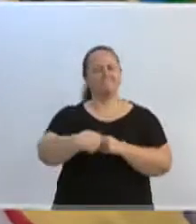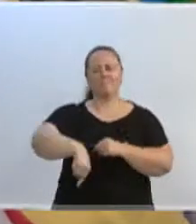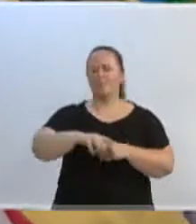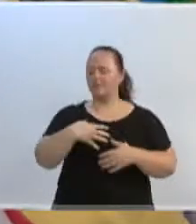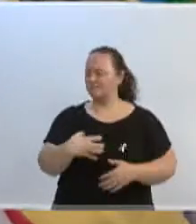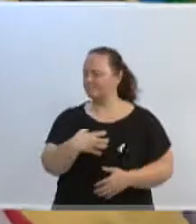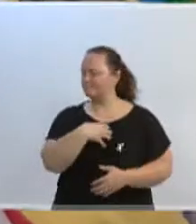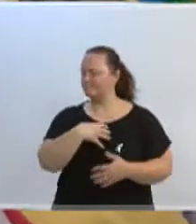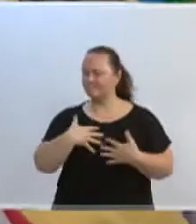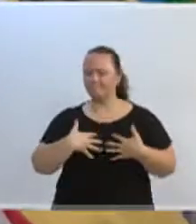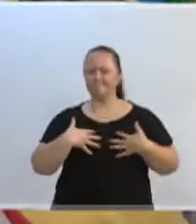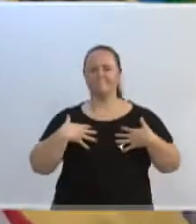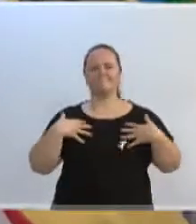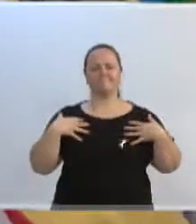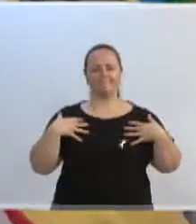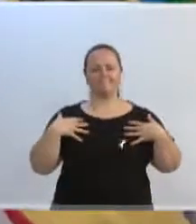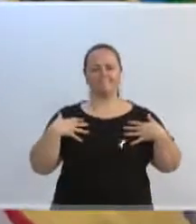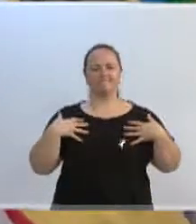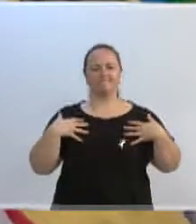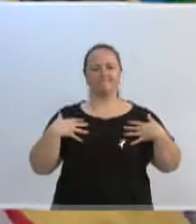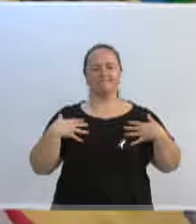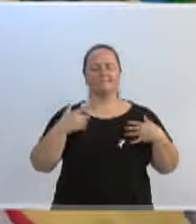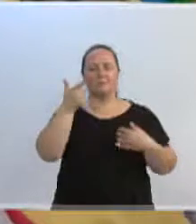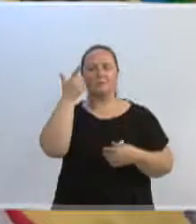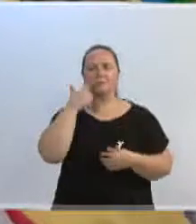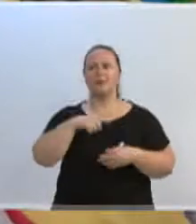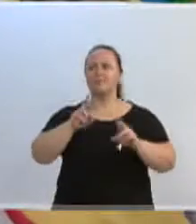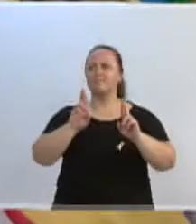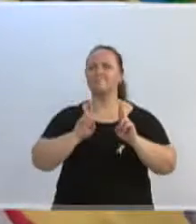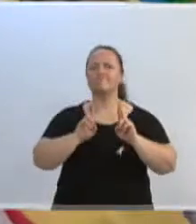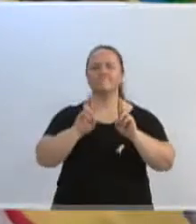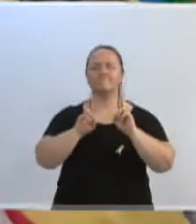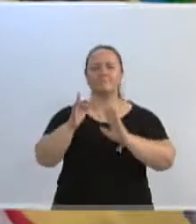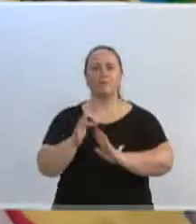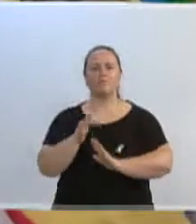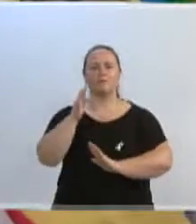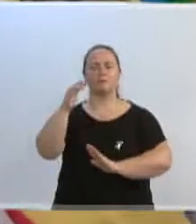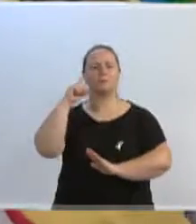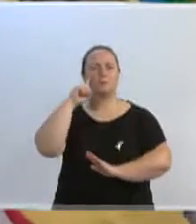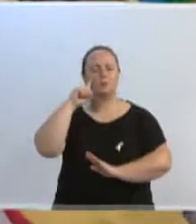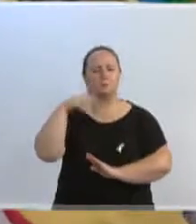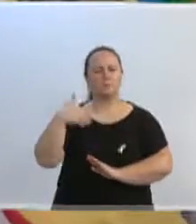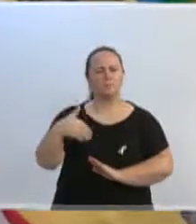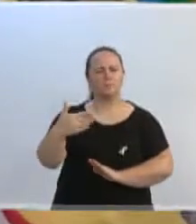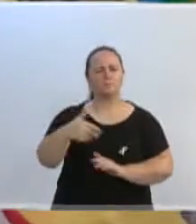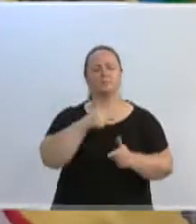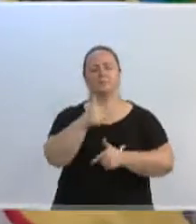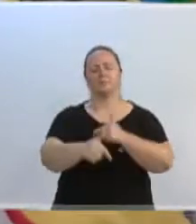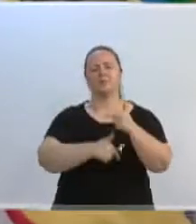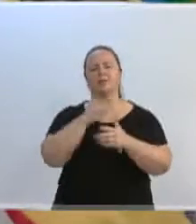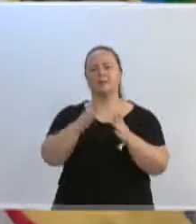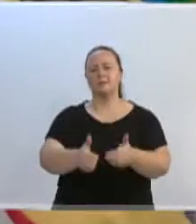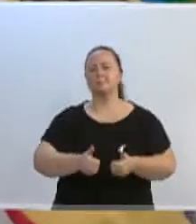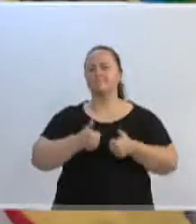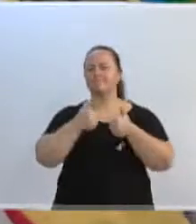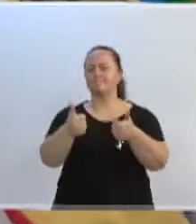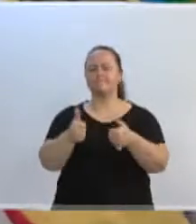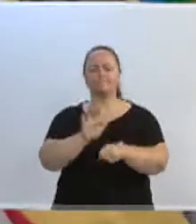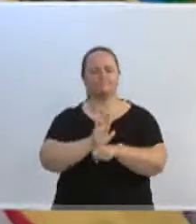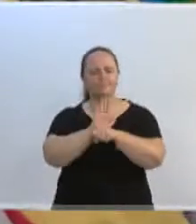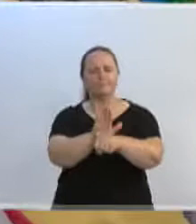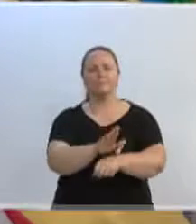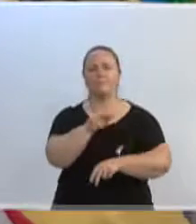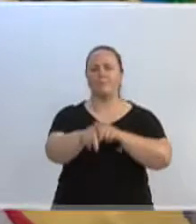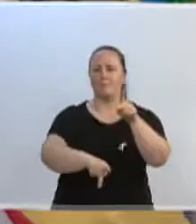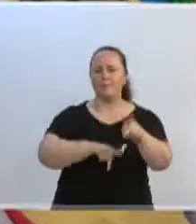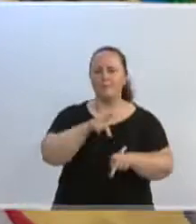orgulho, nos enche de esperança, para que a gente trabalhe dia a dia, fazendo o melhor para o nosso povo,